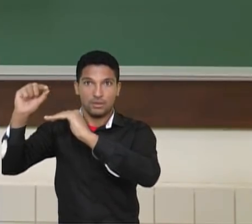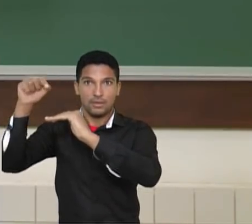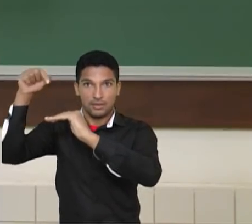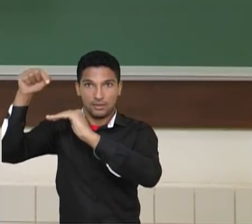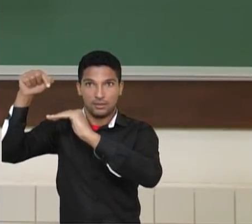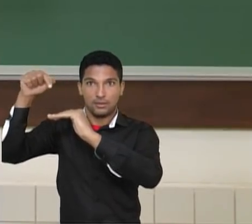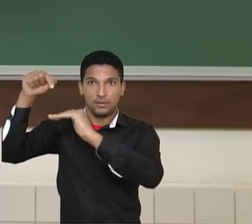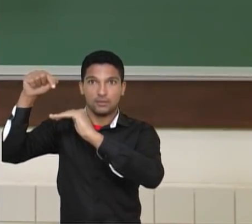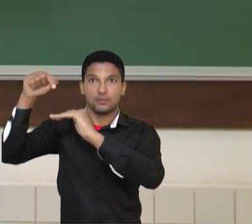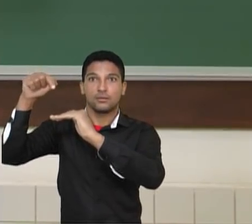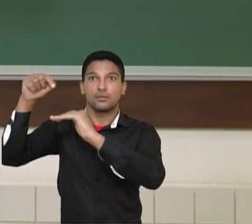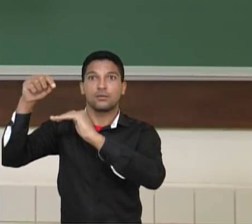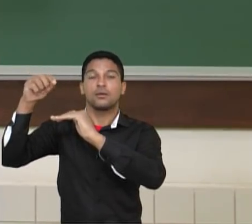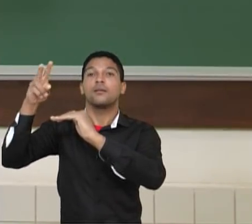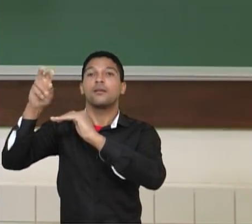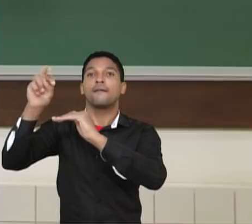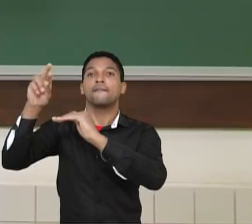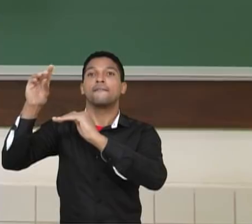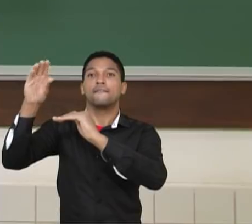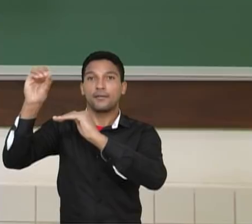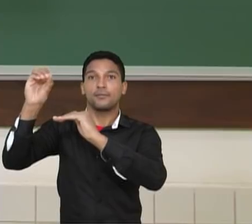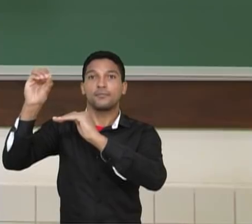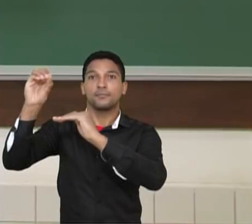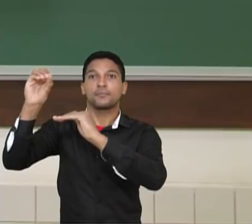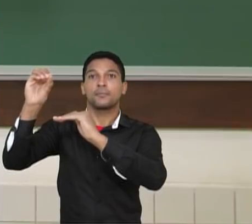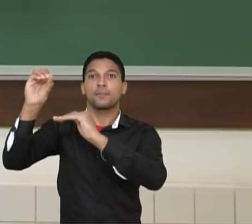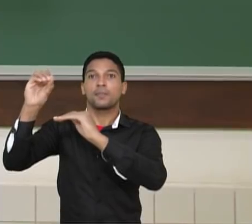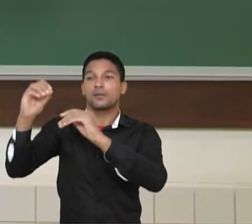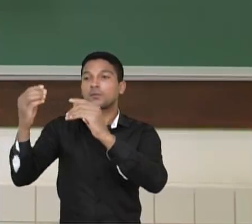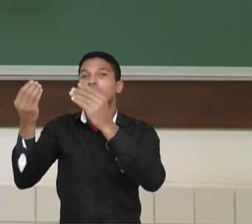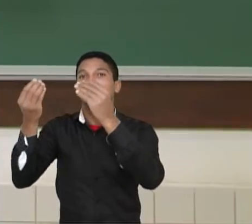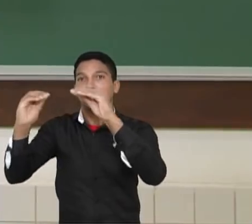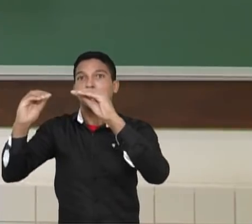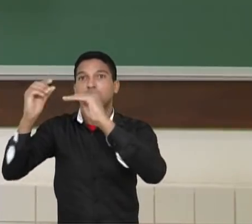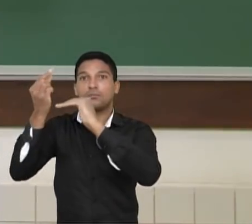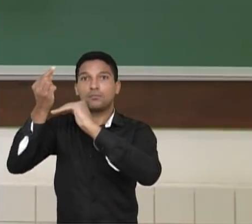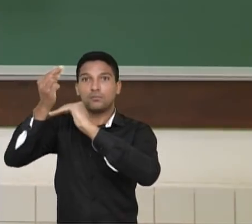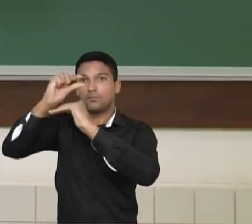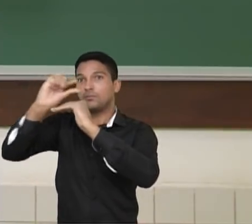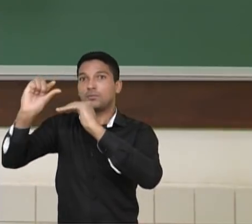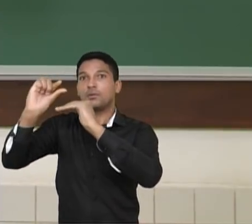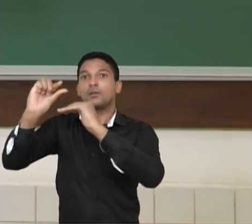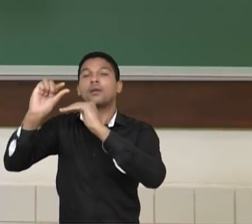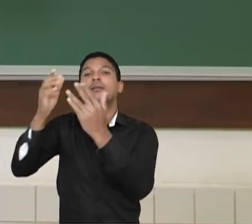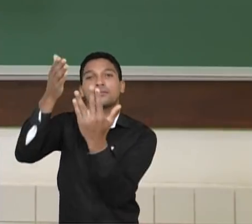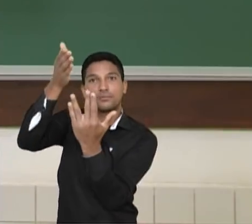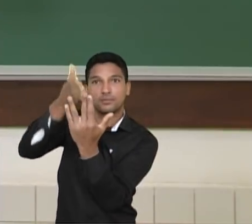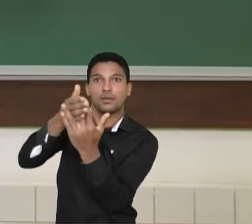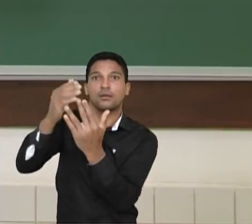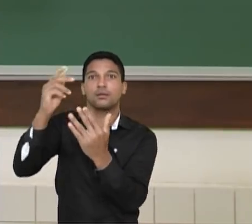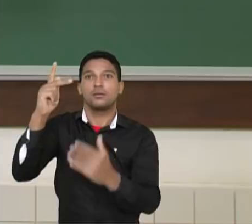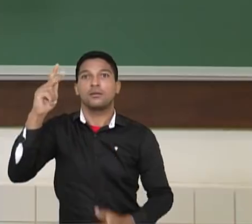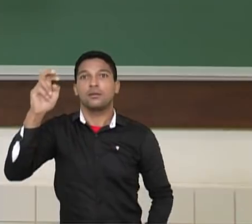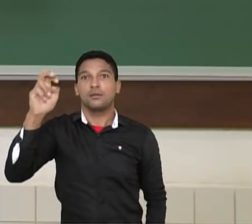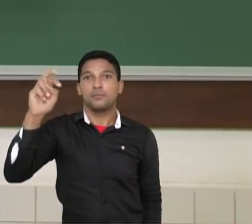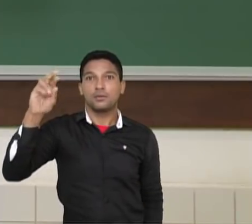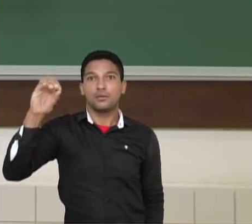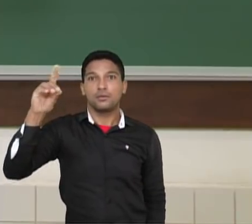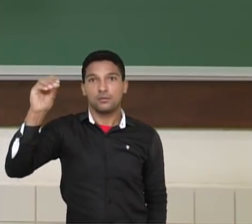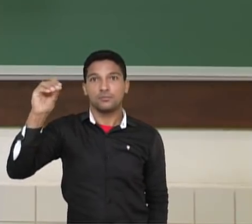ali daquele enunciado, para que eu possa ter configurado ali um período. Então, eu gostaria